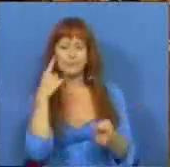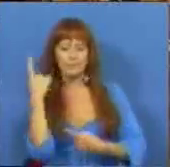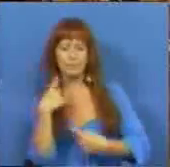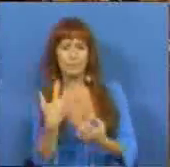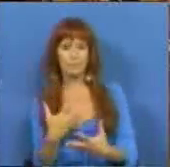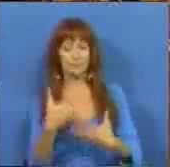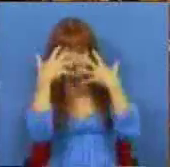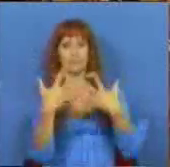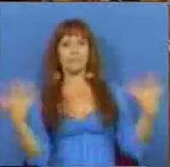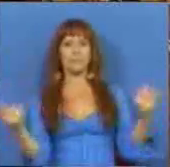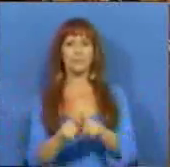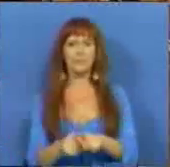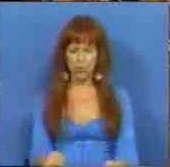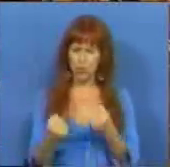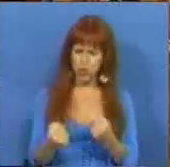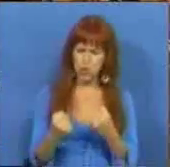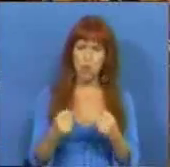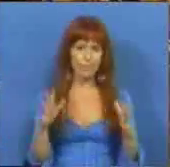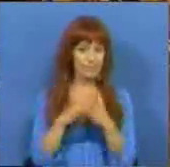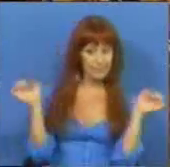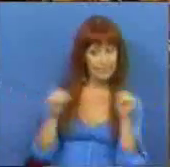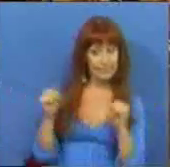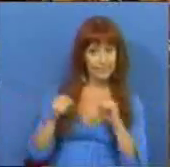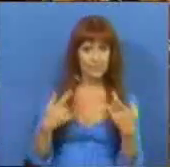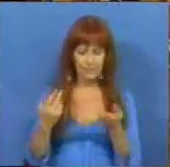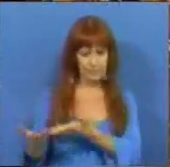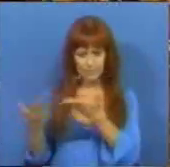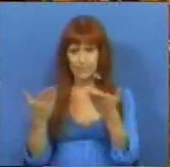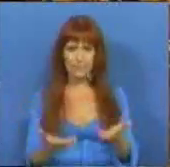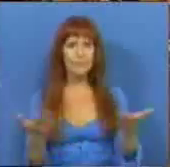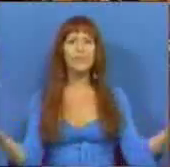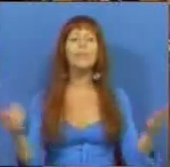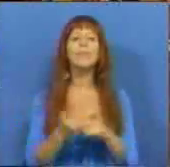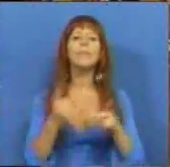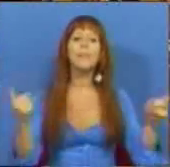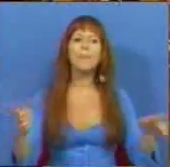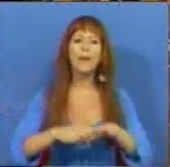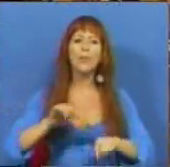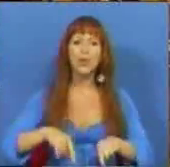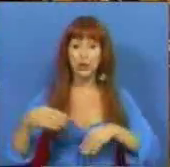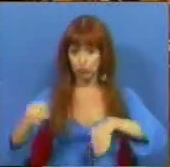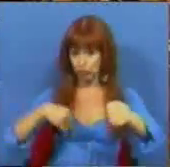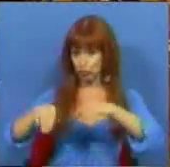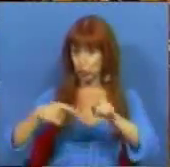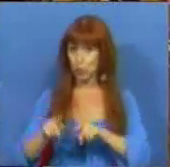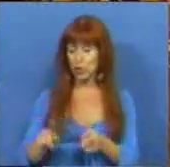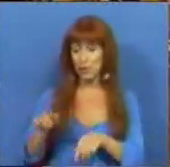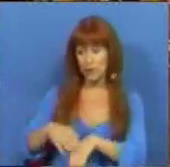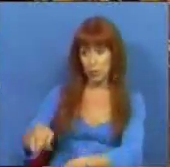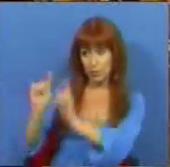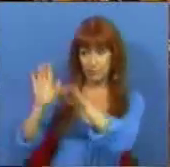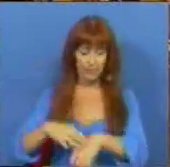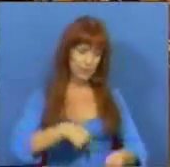surpreende a solidez do acordo que aqui nos apresentam. Porque neste jogo de